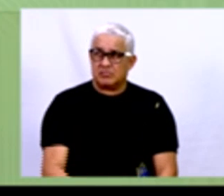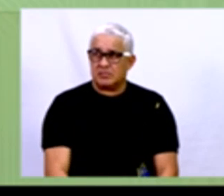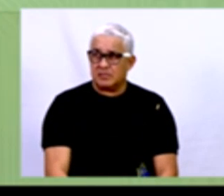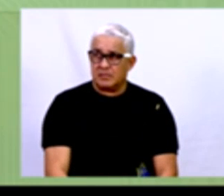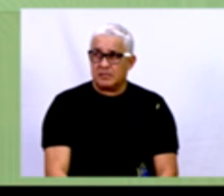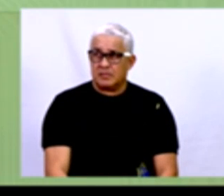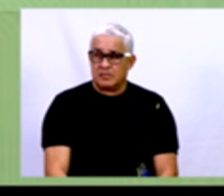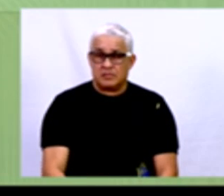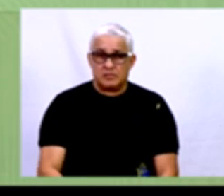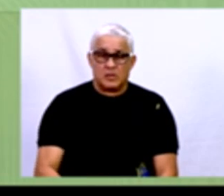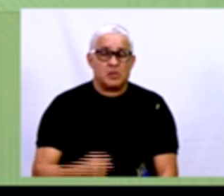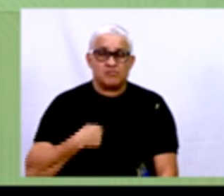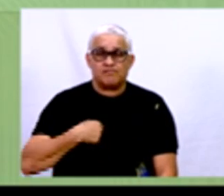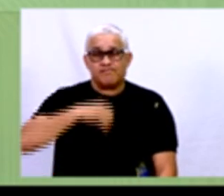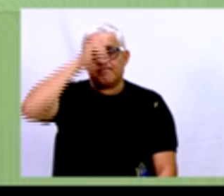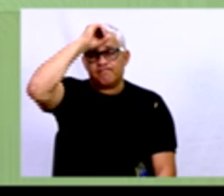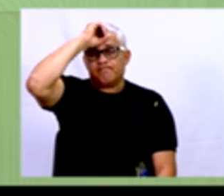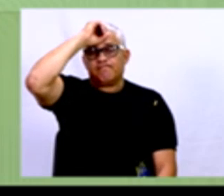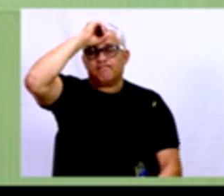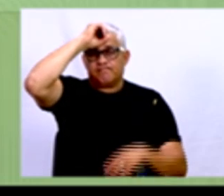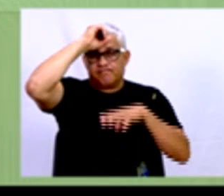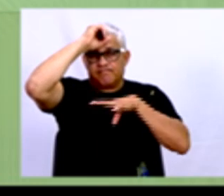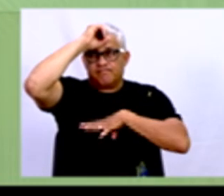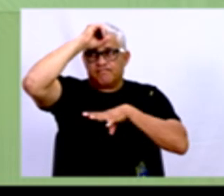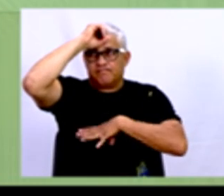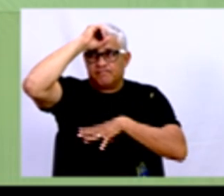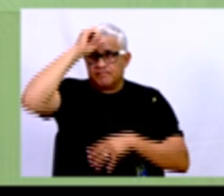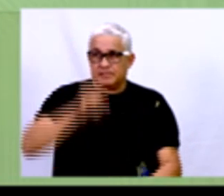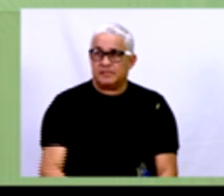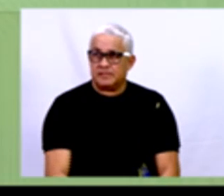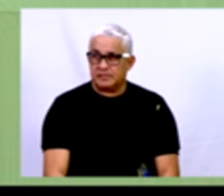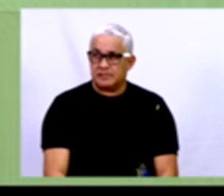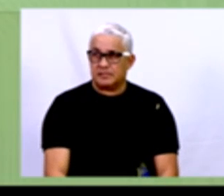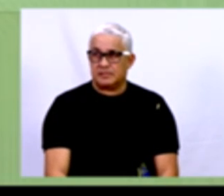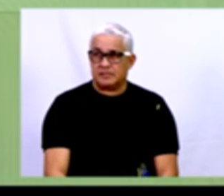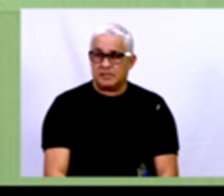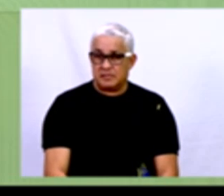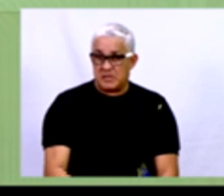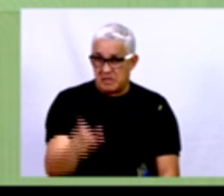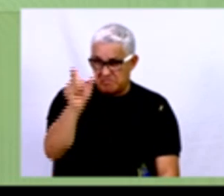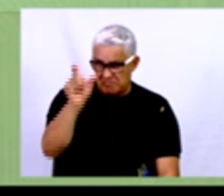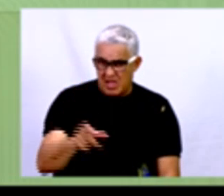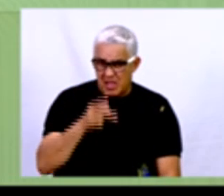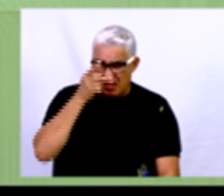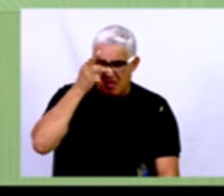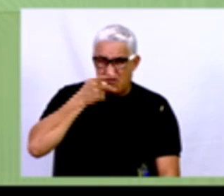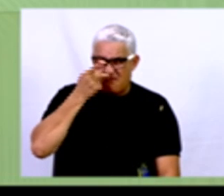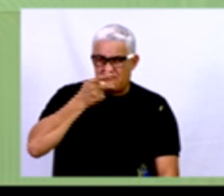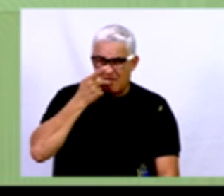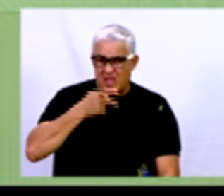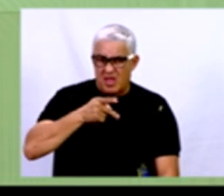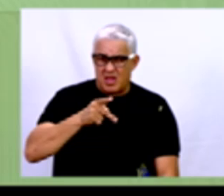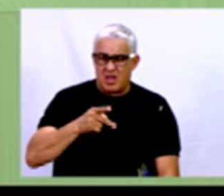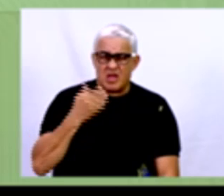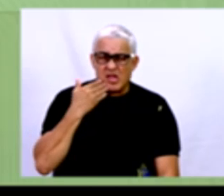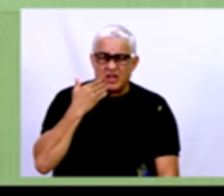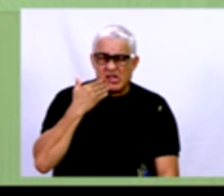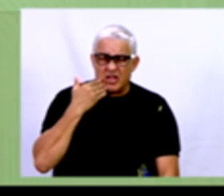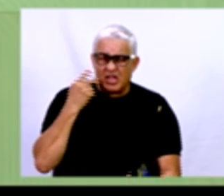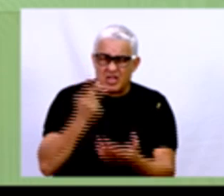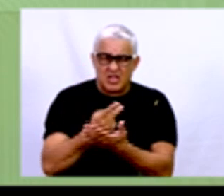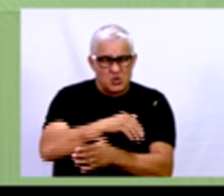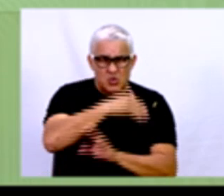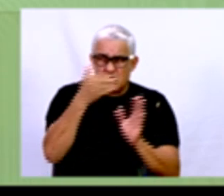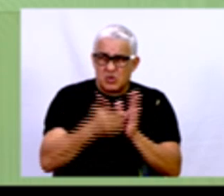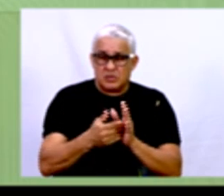Ou ainda, eu não sei português. Ou fulano fala tudo errado. Então, tudo isso são exemplos